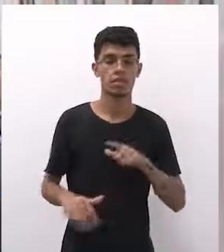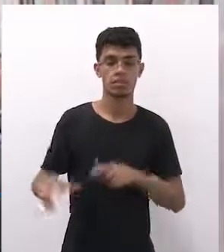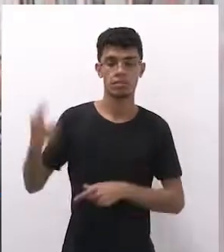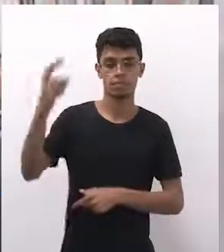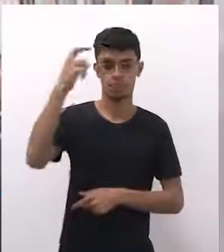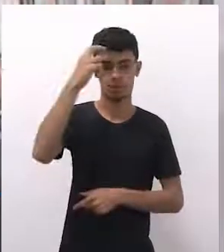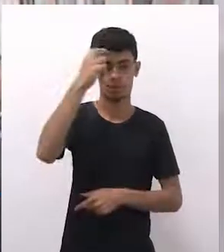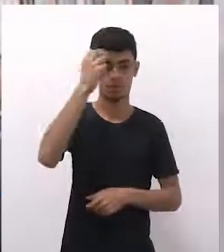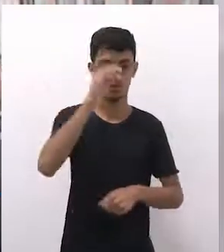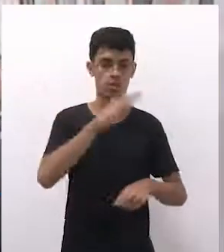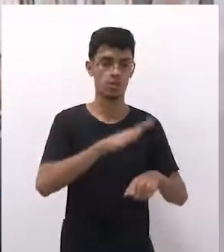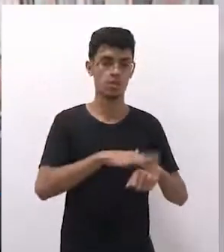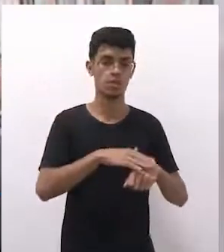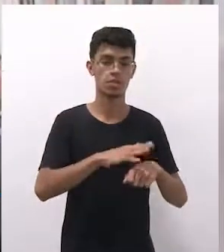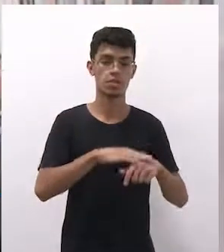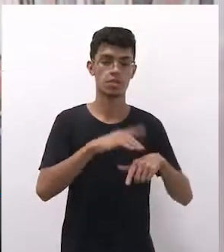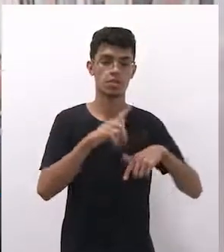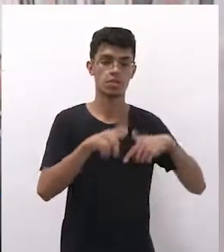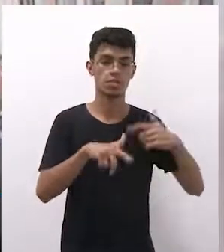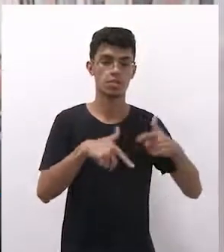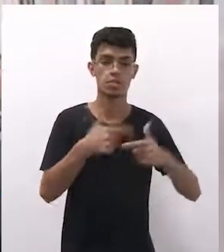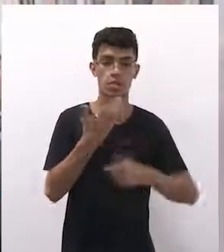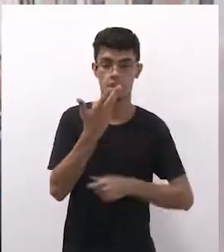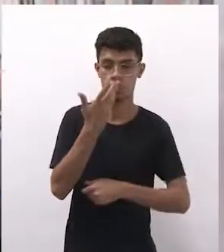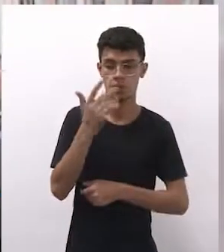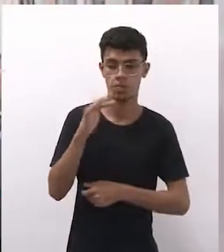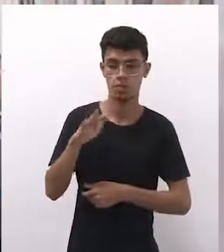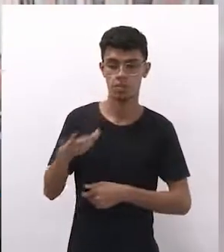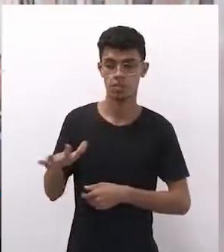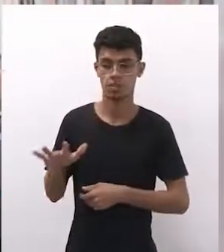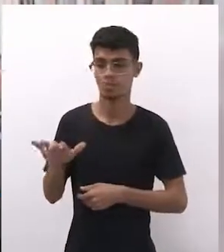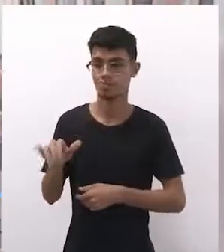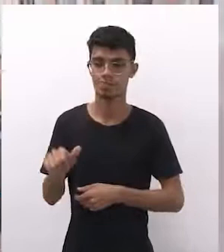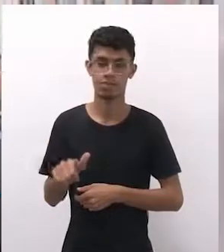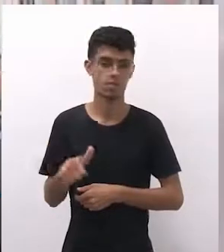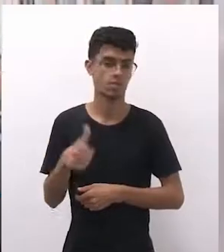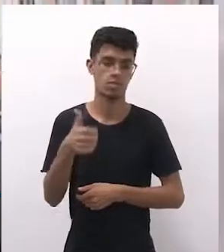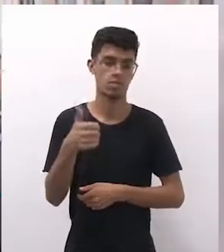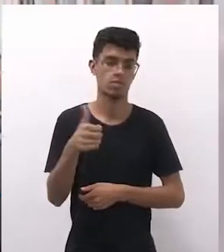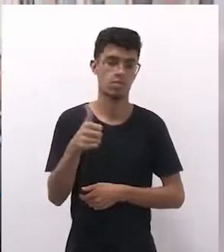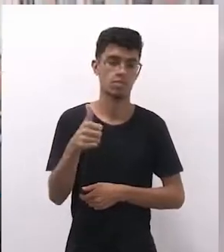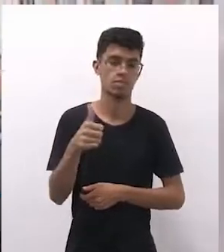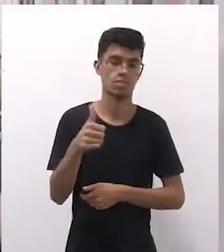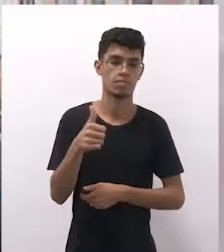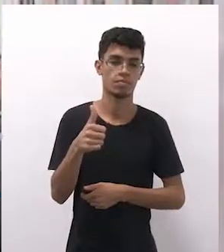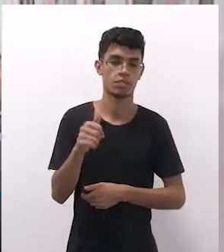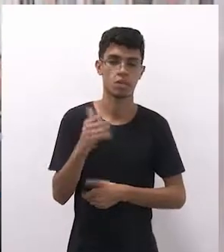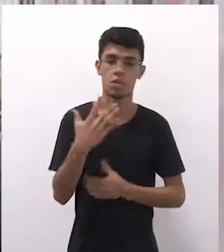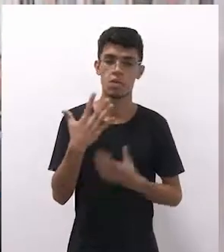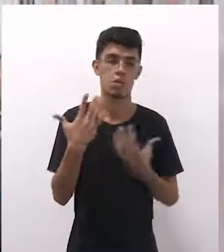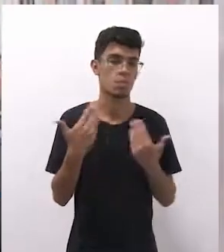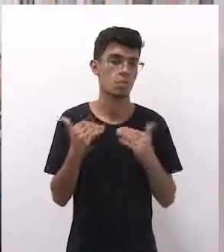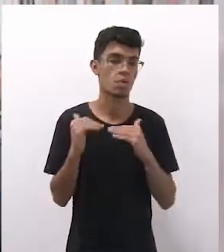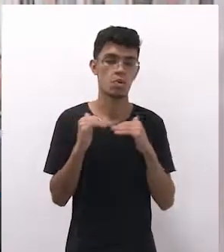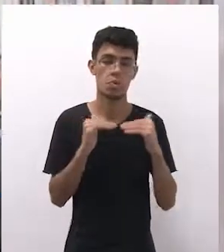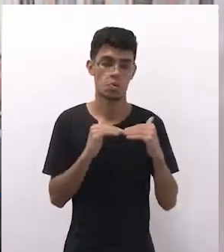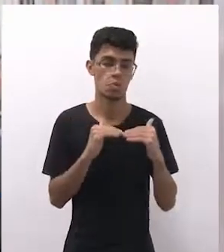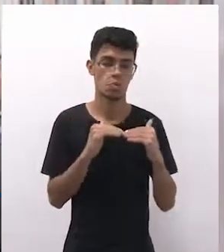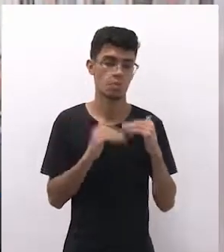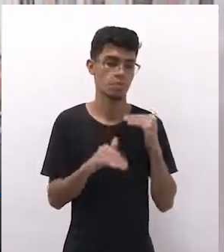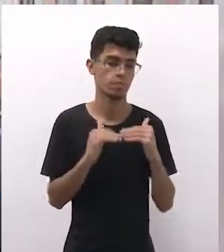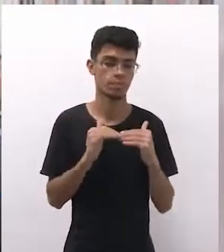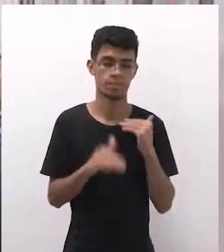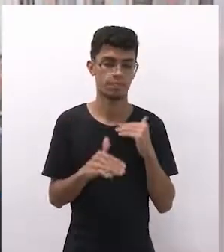gente fale bastante que o trabalho infantil ele não é legal, e assim as pessoas até digam, não, eu não concordo, não acho que é